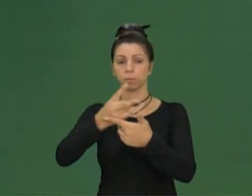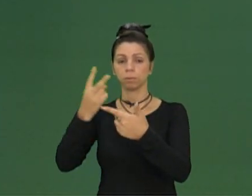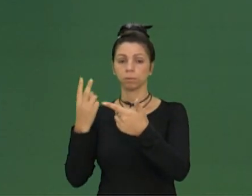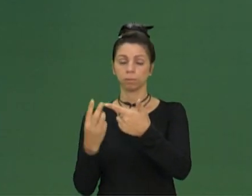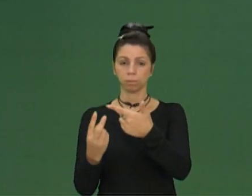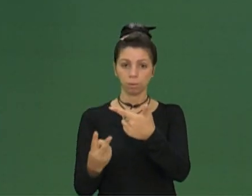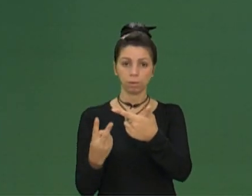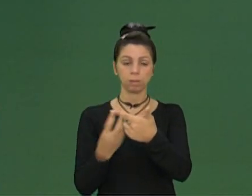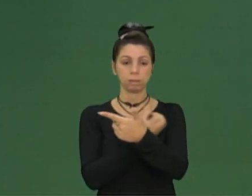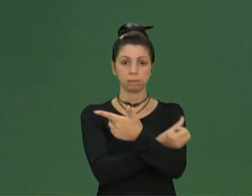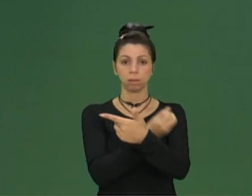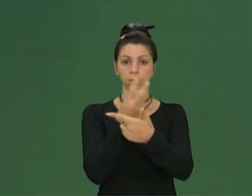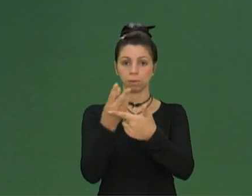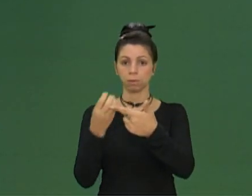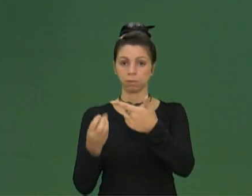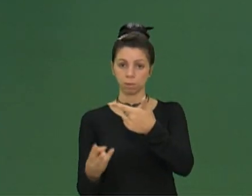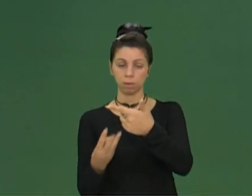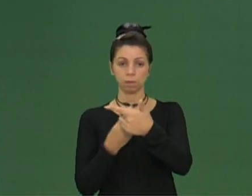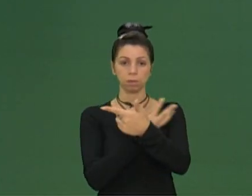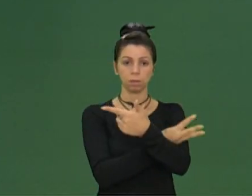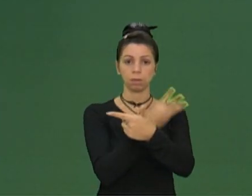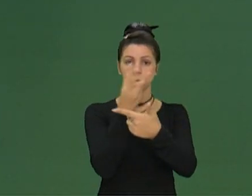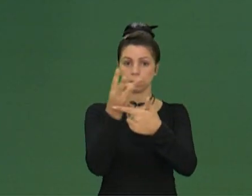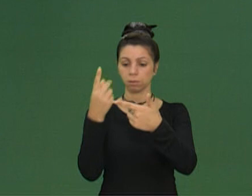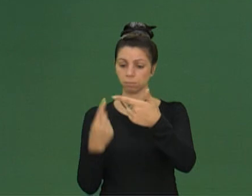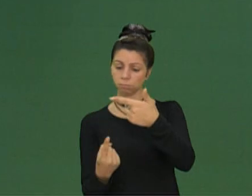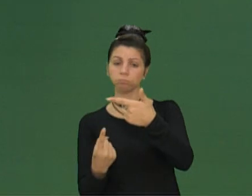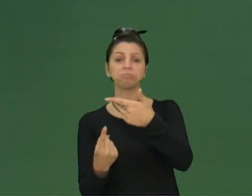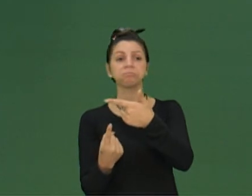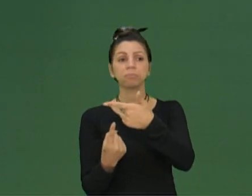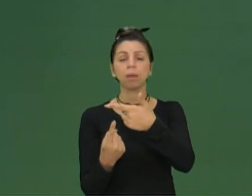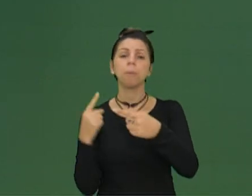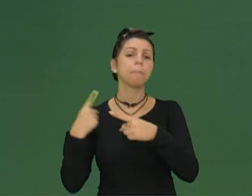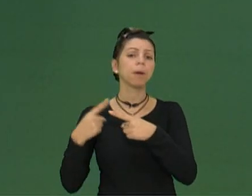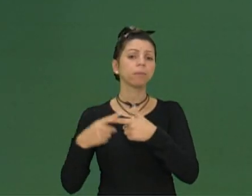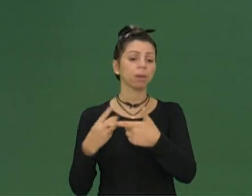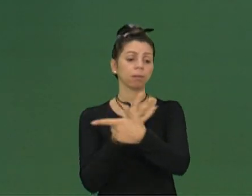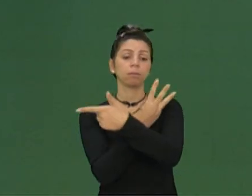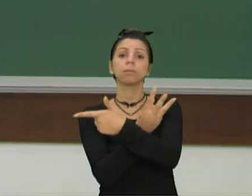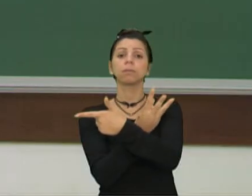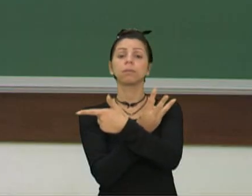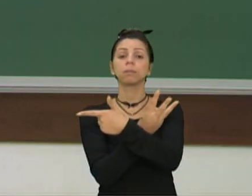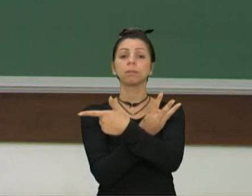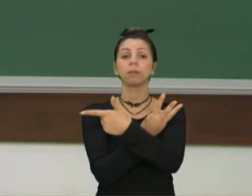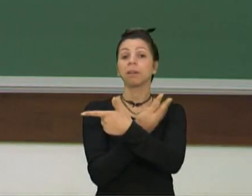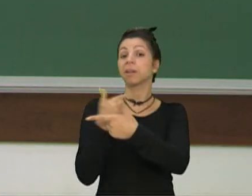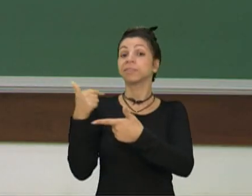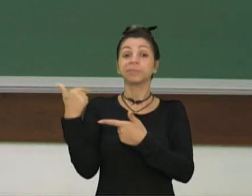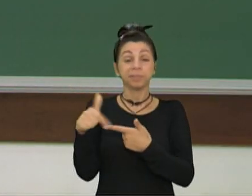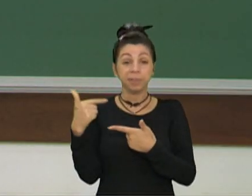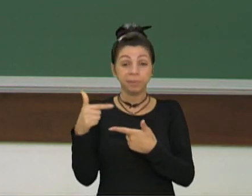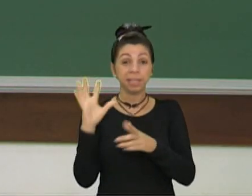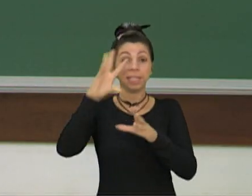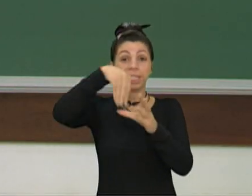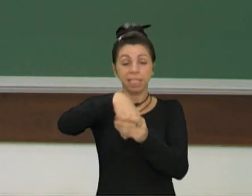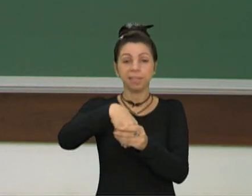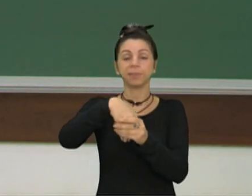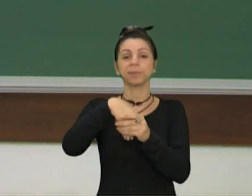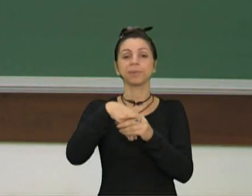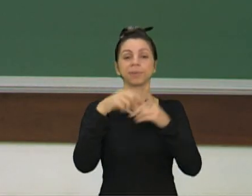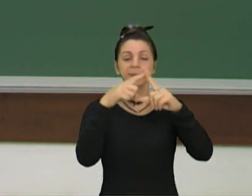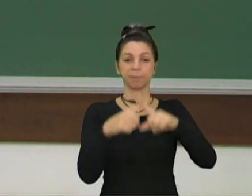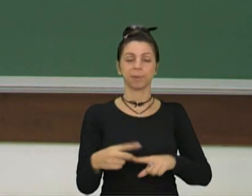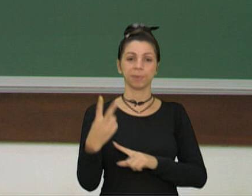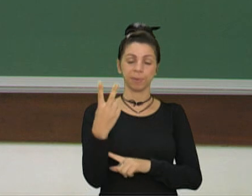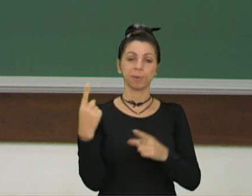3. E 3 divididos por 3, opa, por que o 3? Porque o 3, ele não tem mais na tabuada do 2. Porque o 3 é um